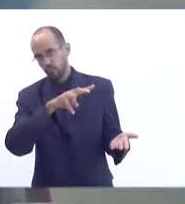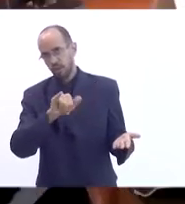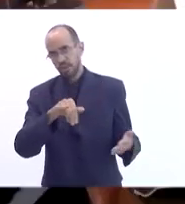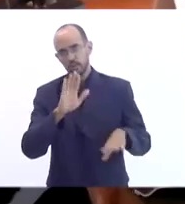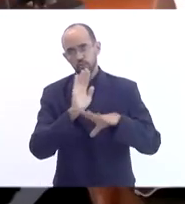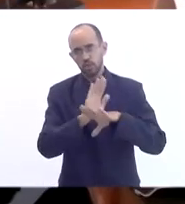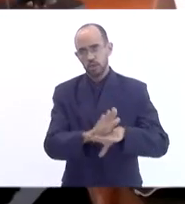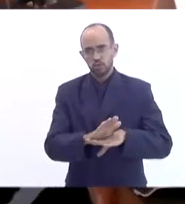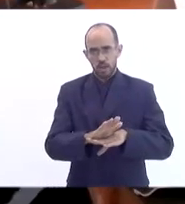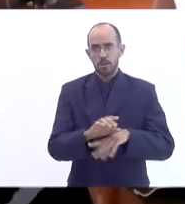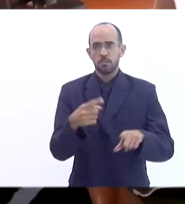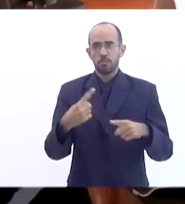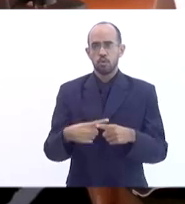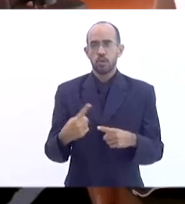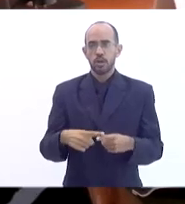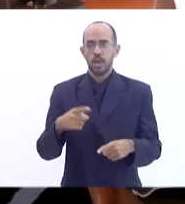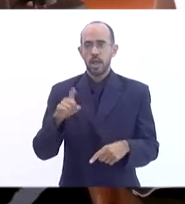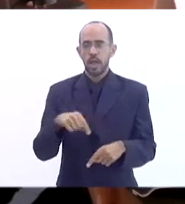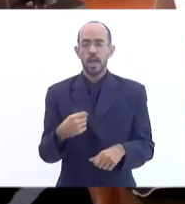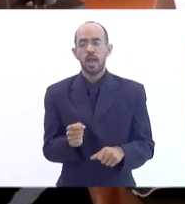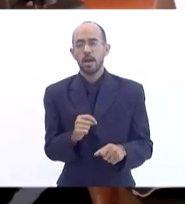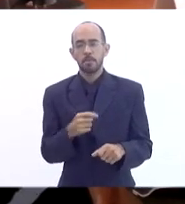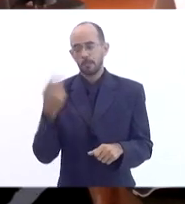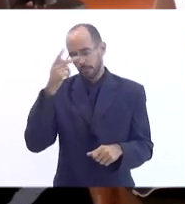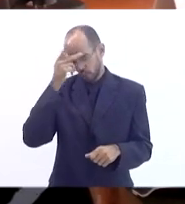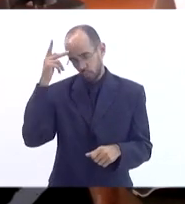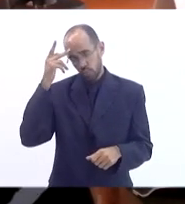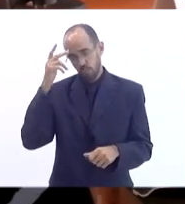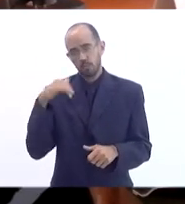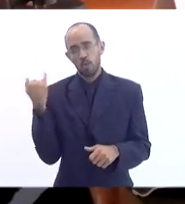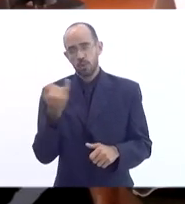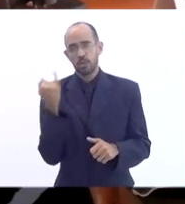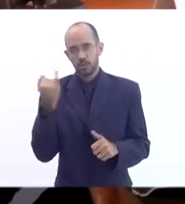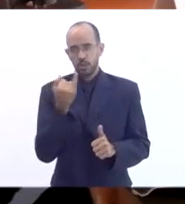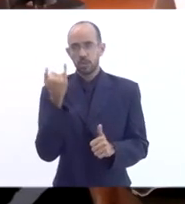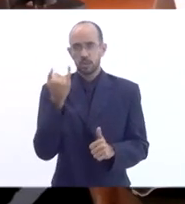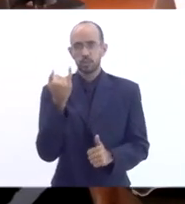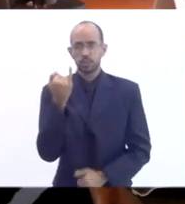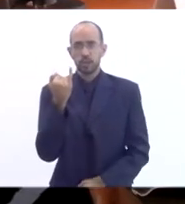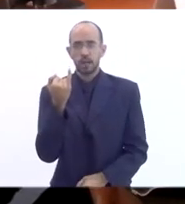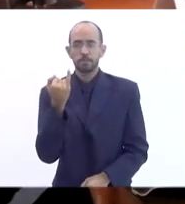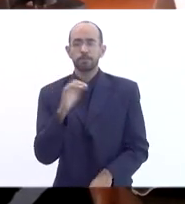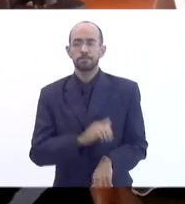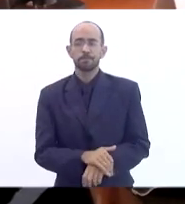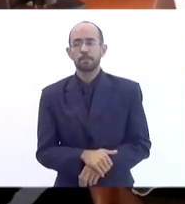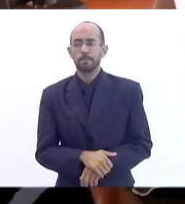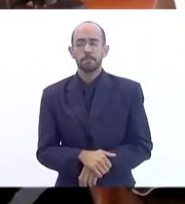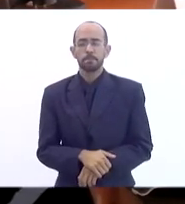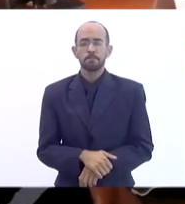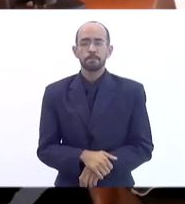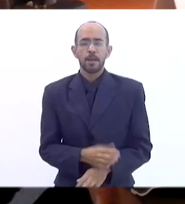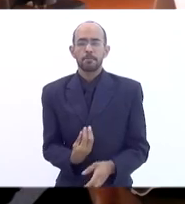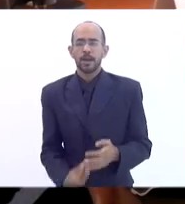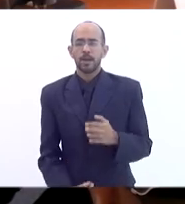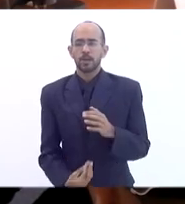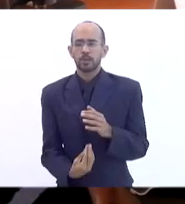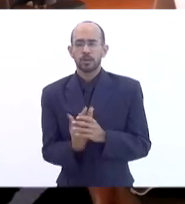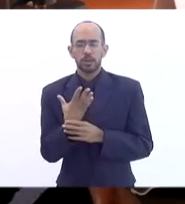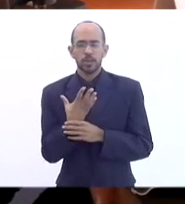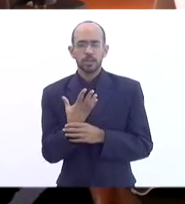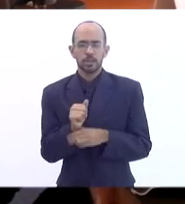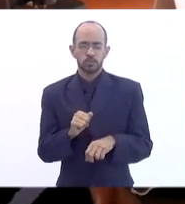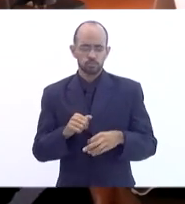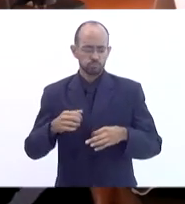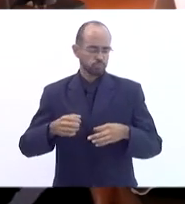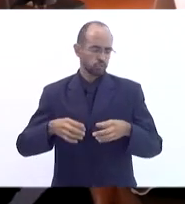figura importante porque ter um ministério público conosco discutindo e na tomada de decisões seja para confecção de táxi seja para